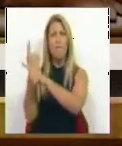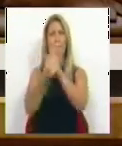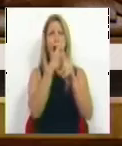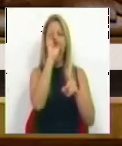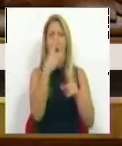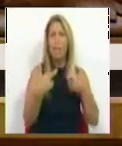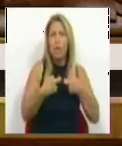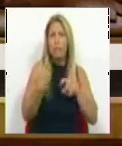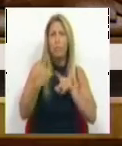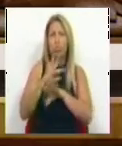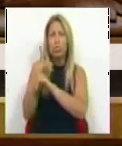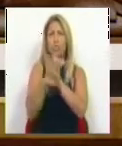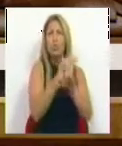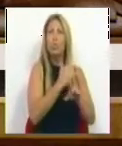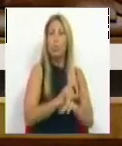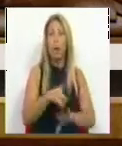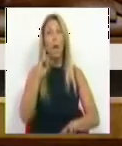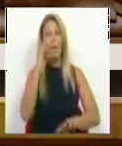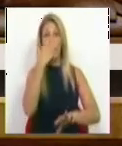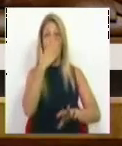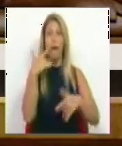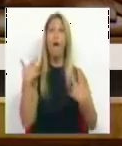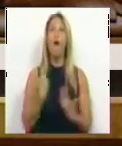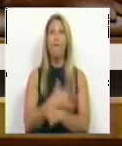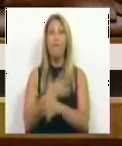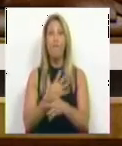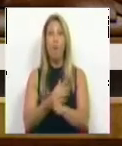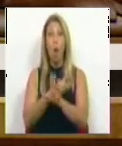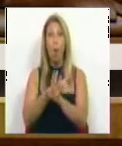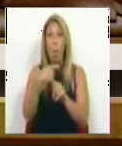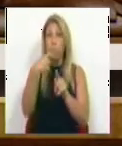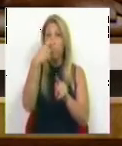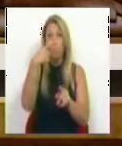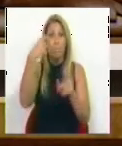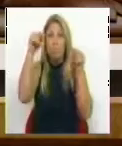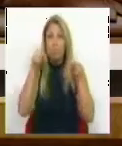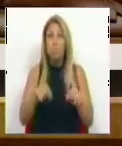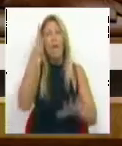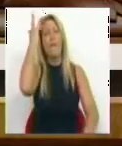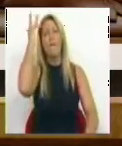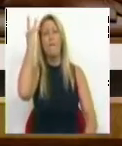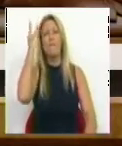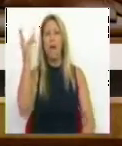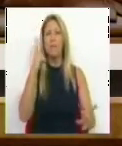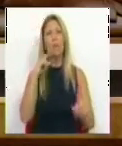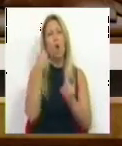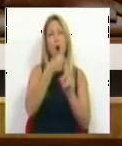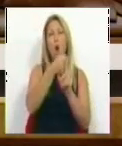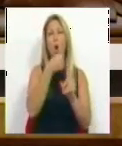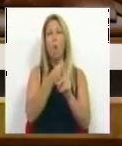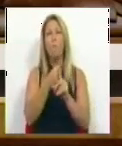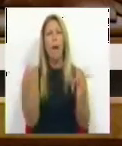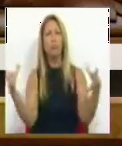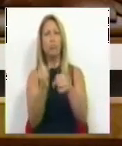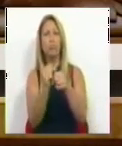garantia que, se o incêndio graçar, é mais fácil ser contido e combatido. E quem que conhece a floresta sabe bem que